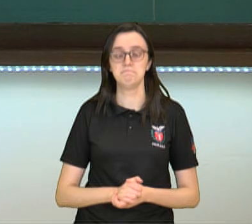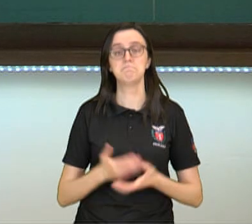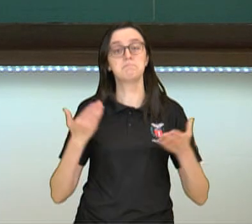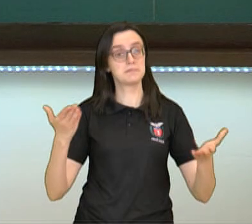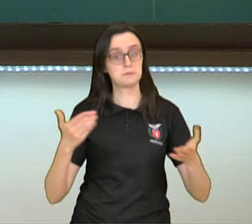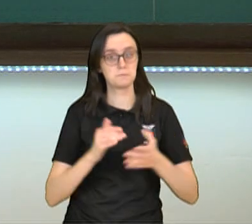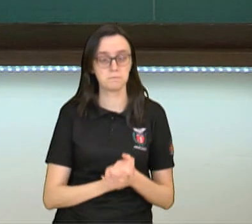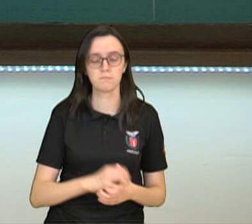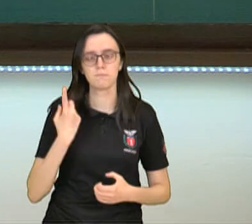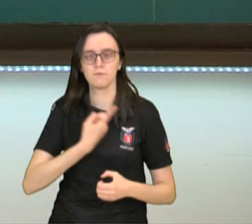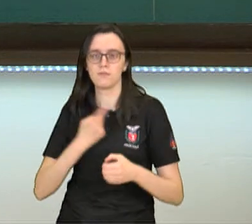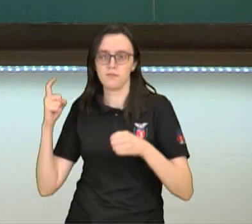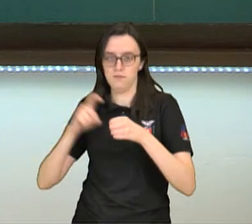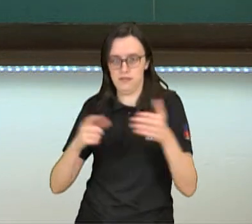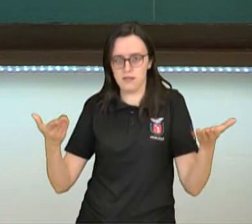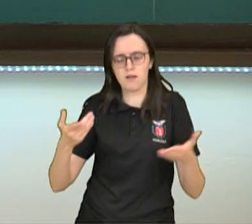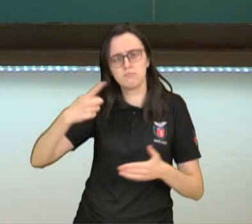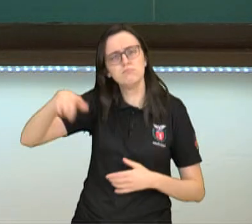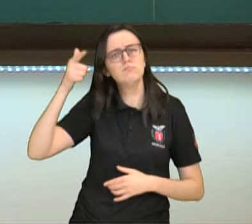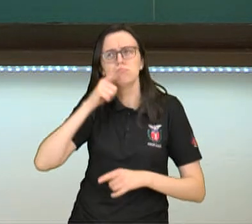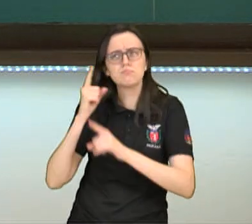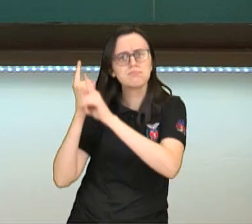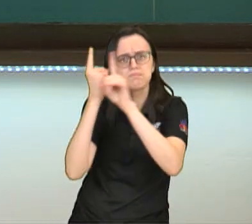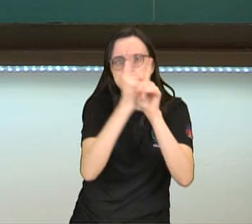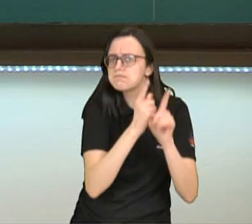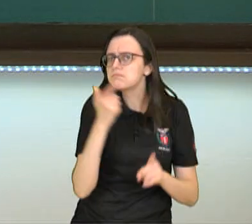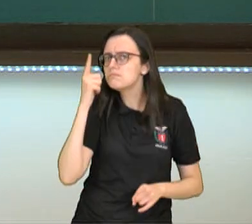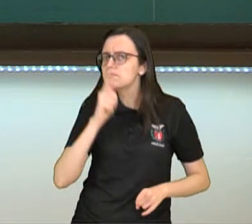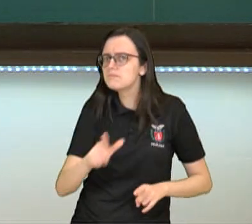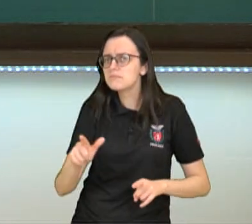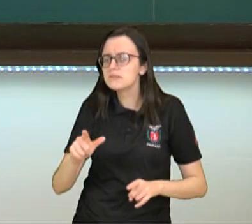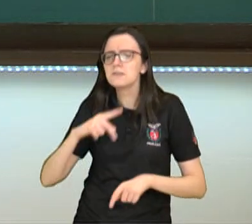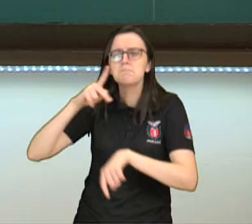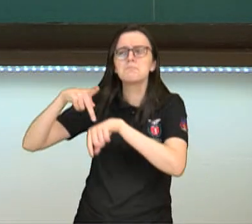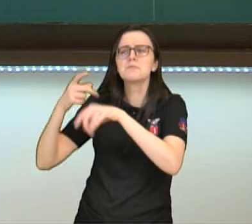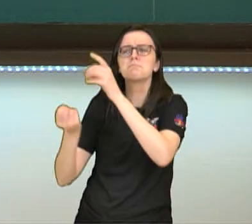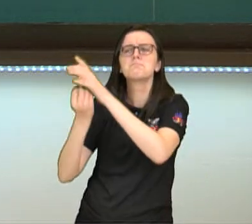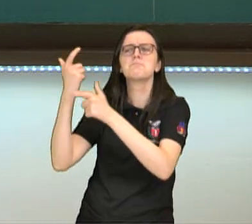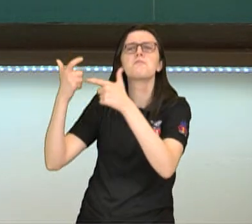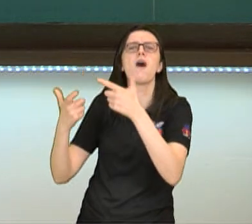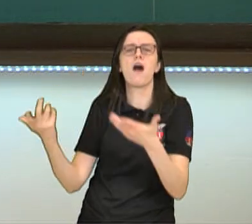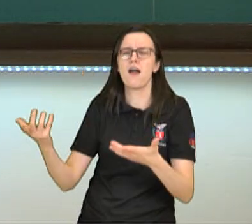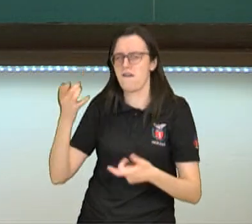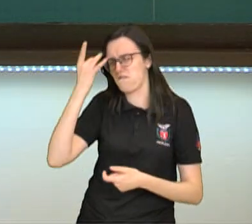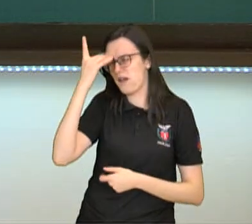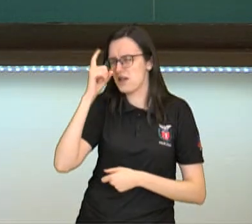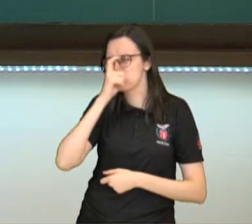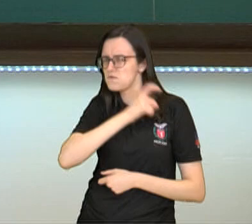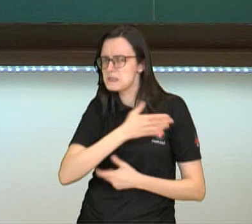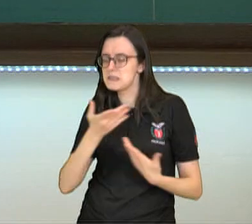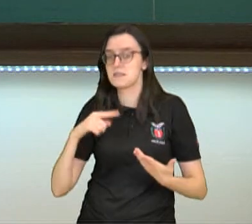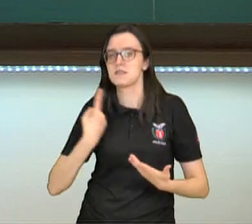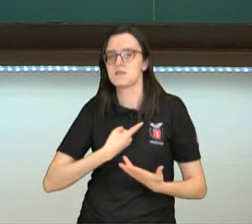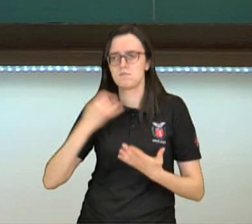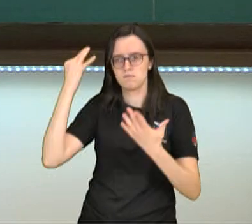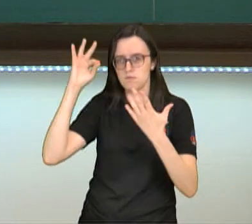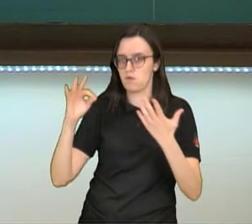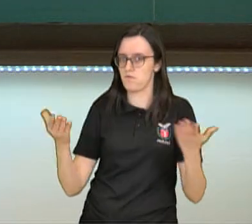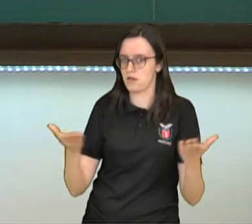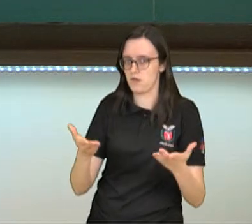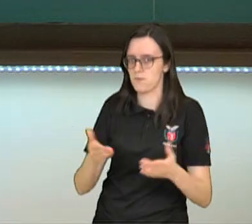Então, pessoal, voltamos. Conseguiram identificar esse país de origem? Foi fácil? Foi difícil? Vamos conferir